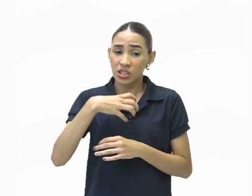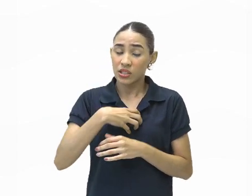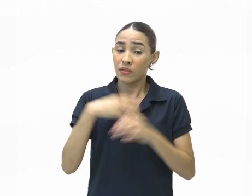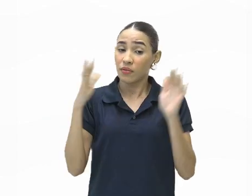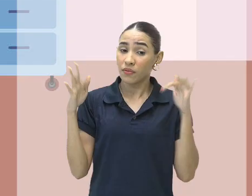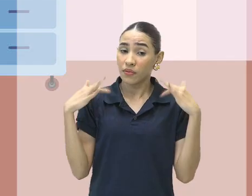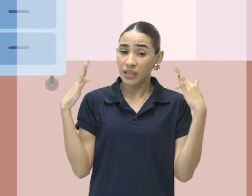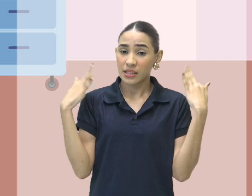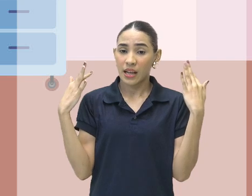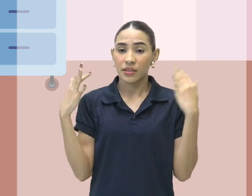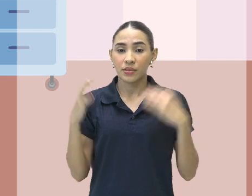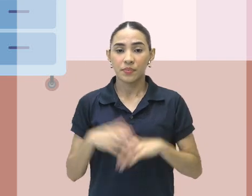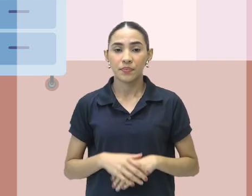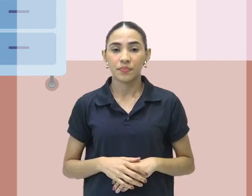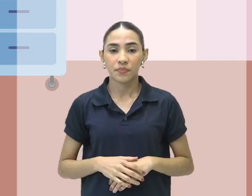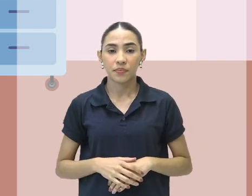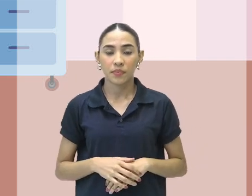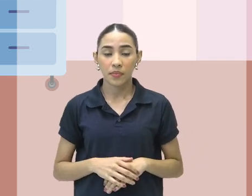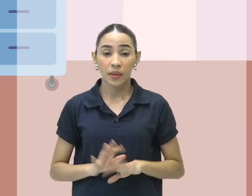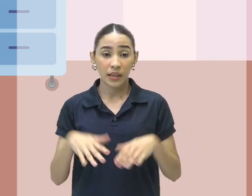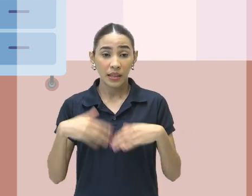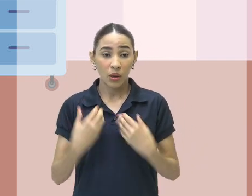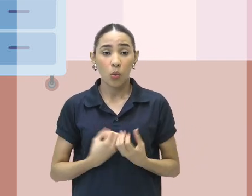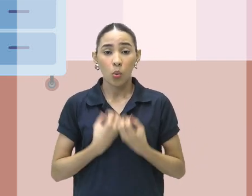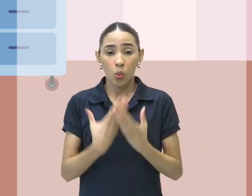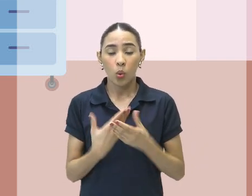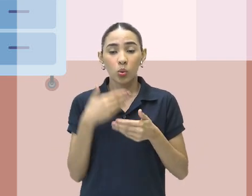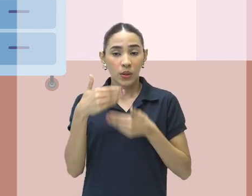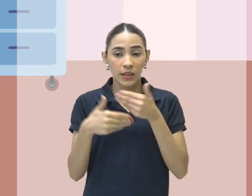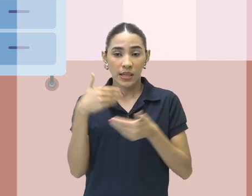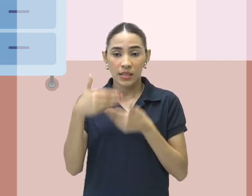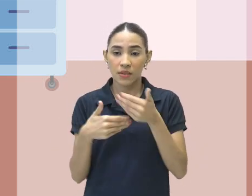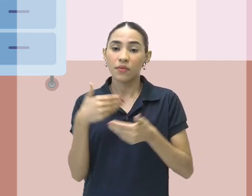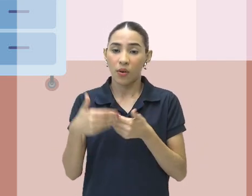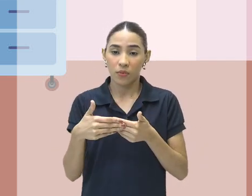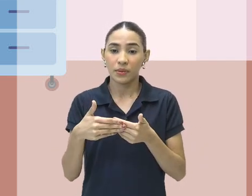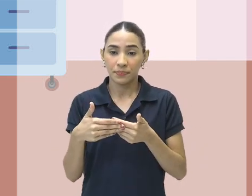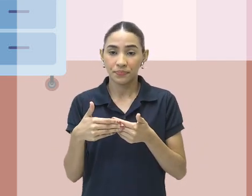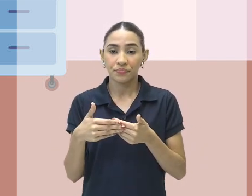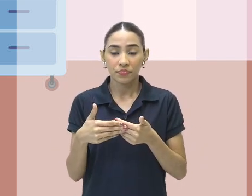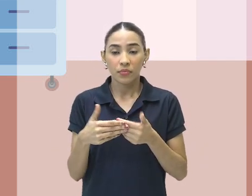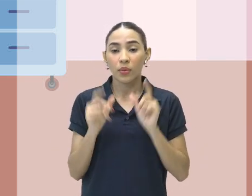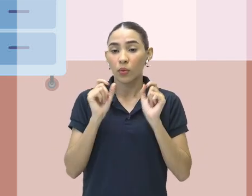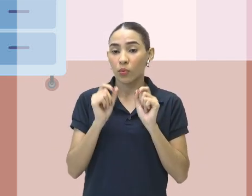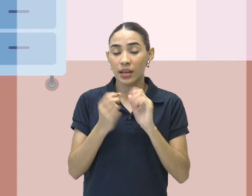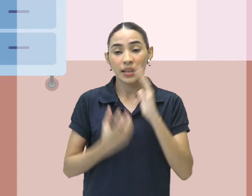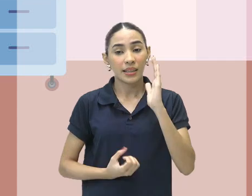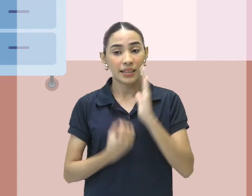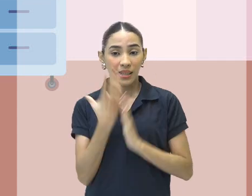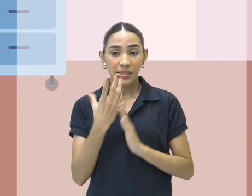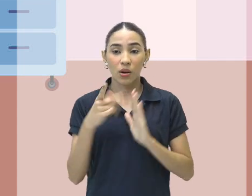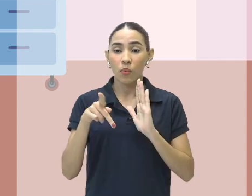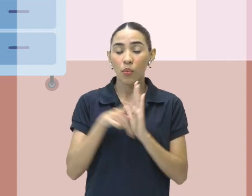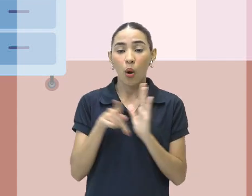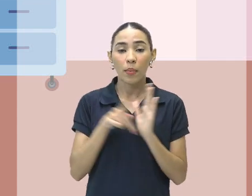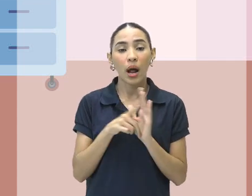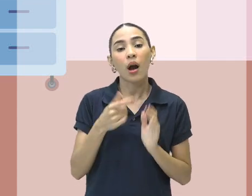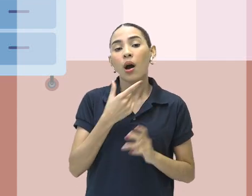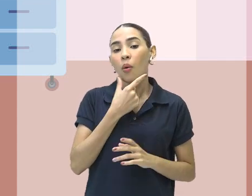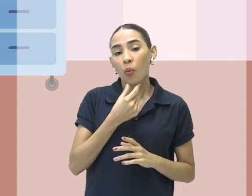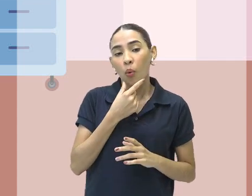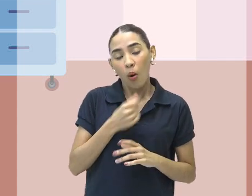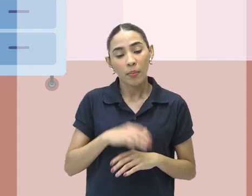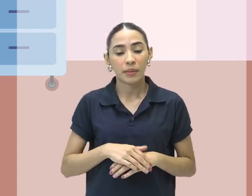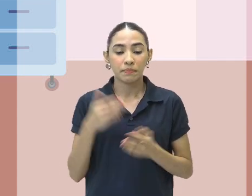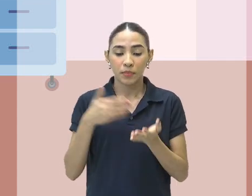Então, o nosso conto ele se desenvolve a partir disso, né? Dessa criação do marido. O